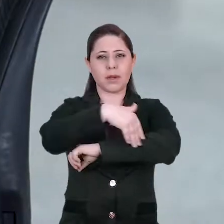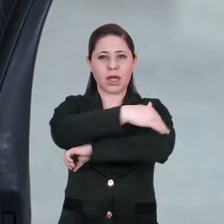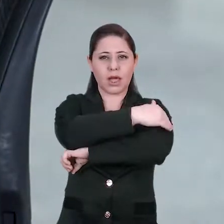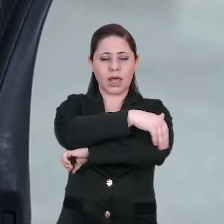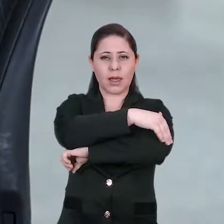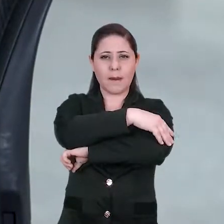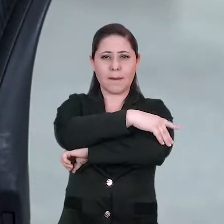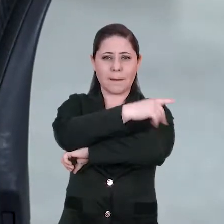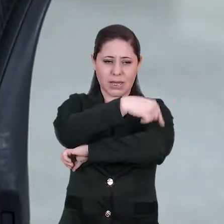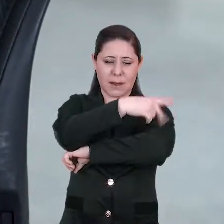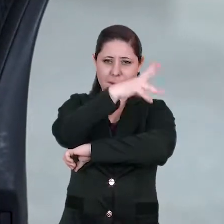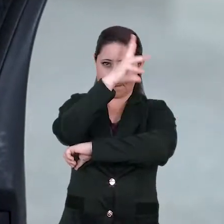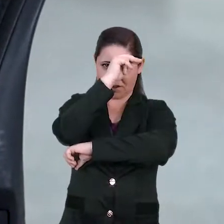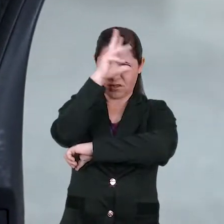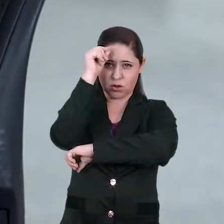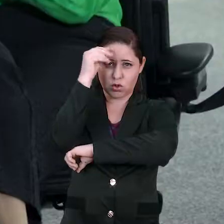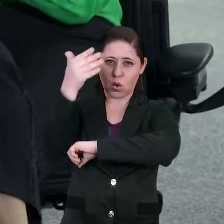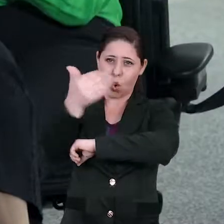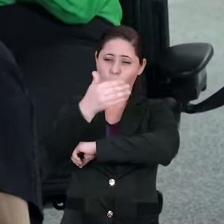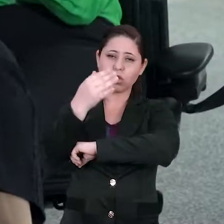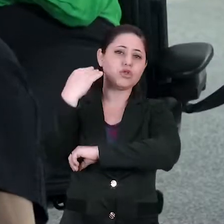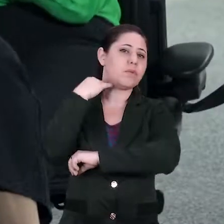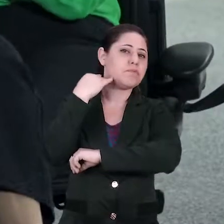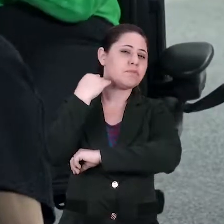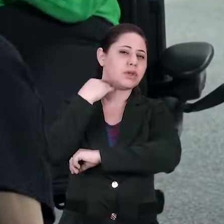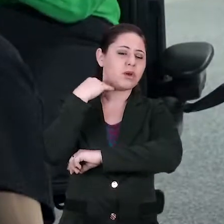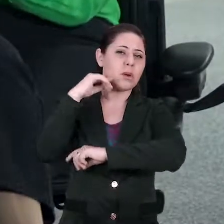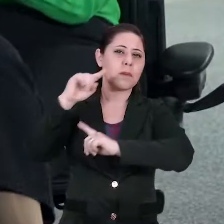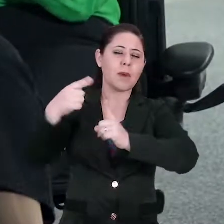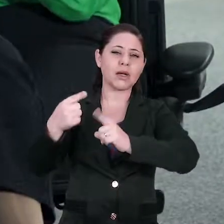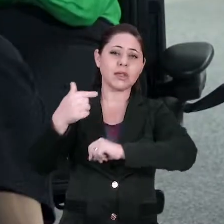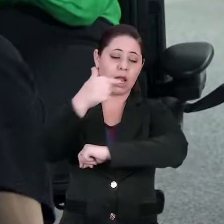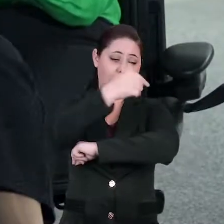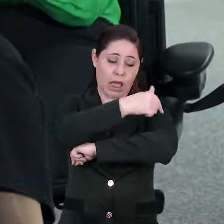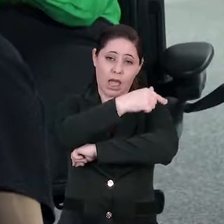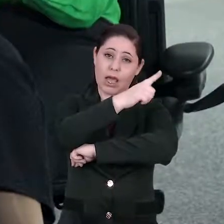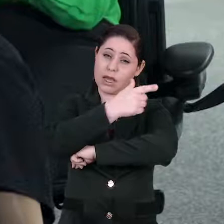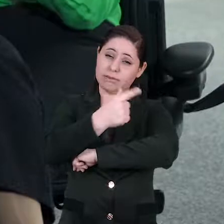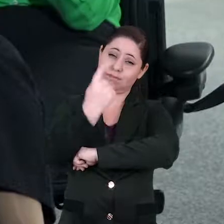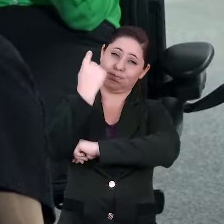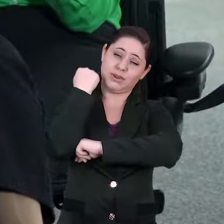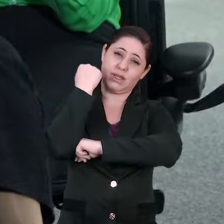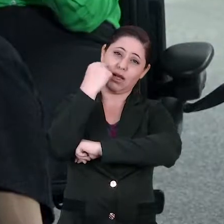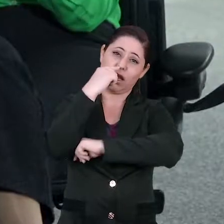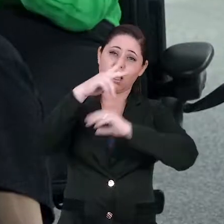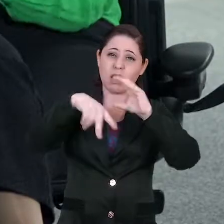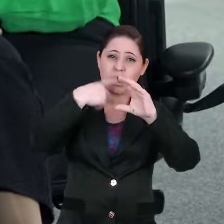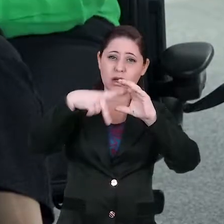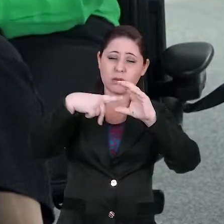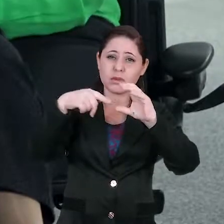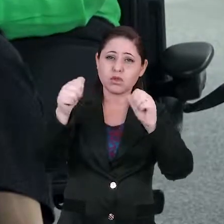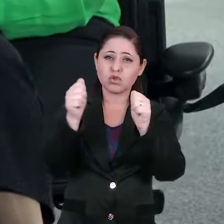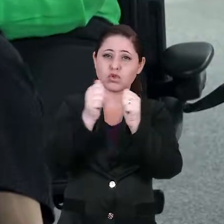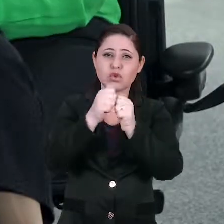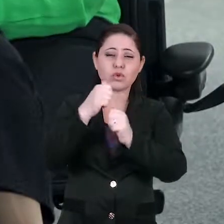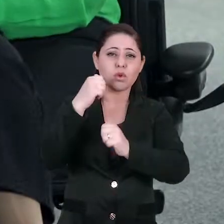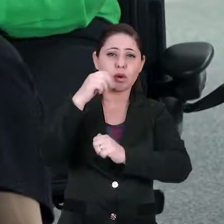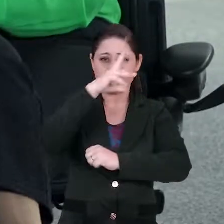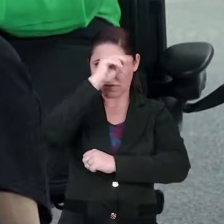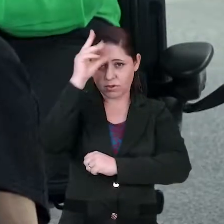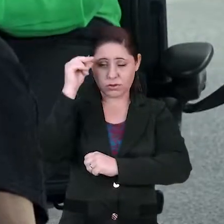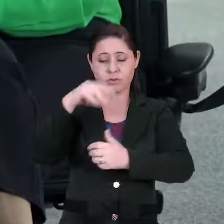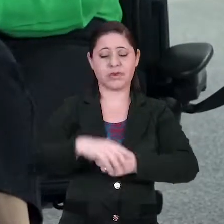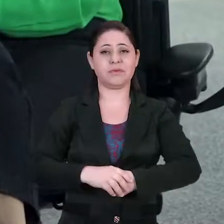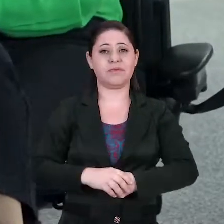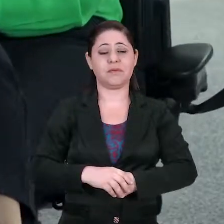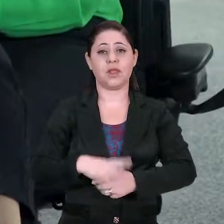ficava a prefeitura, que hoje é um banco, mas ali era Prefeitura e Câmara de Vereadores. Nossa, a Câmara era pequenininha. E eu